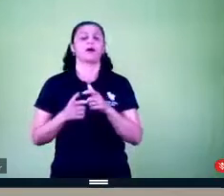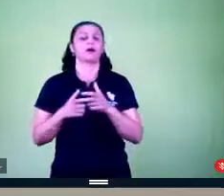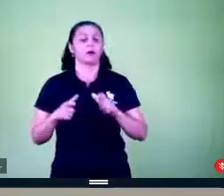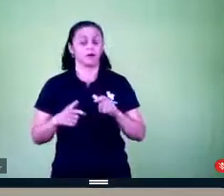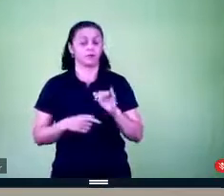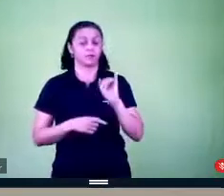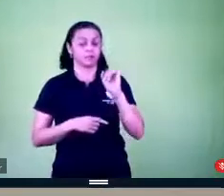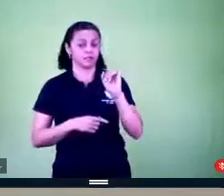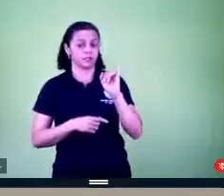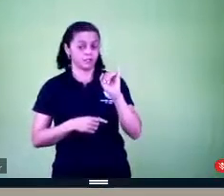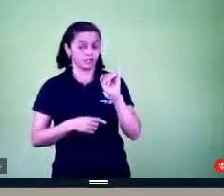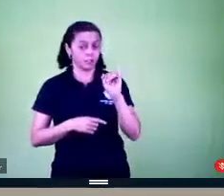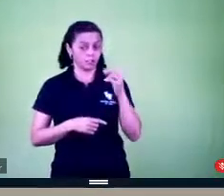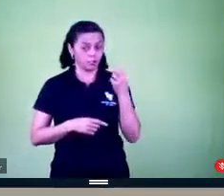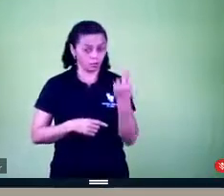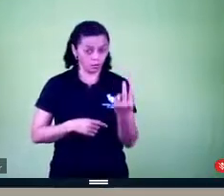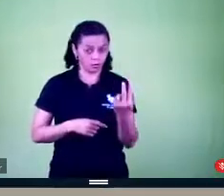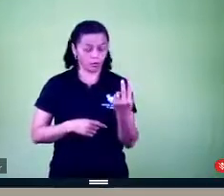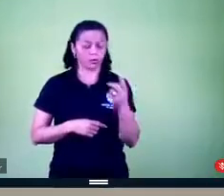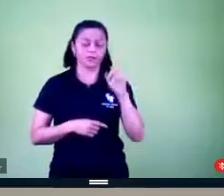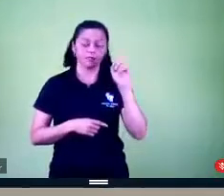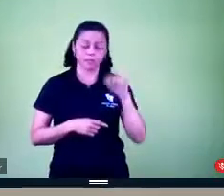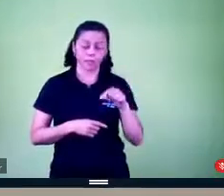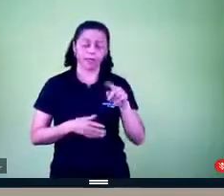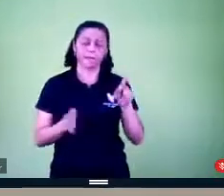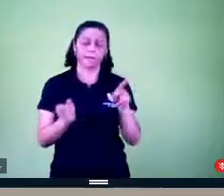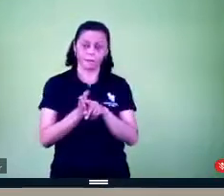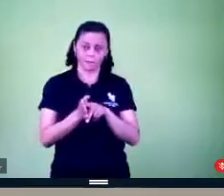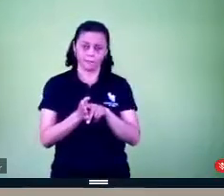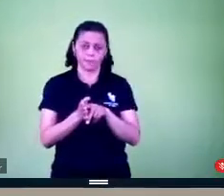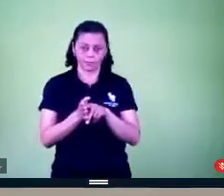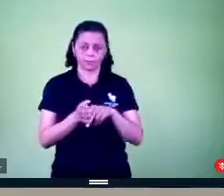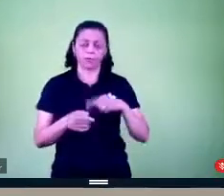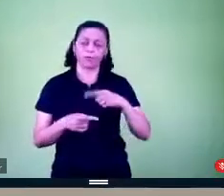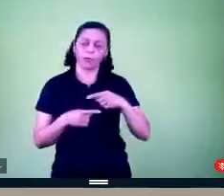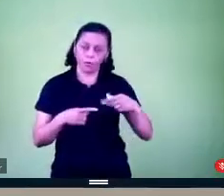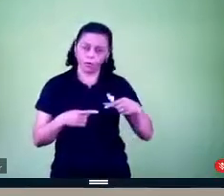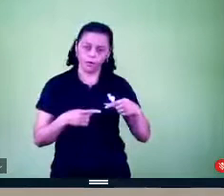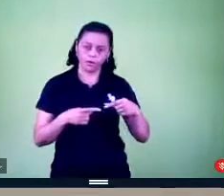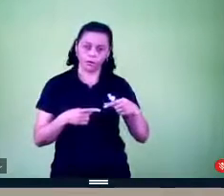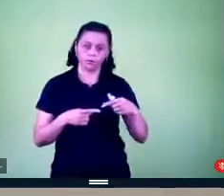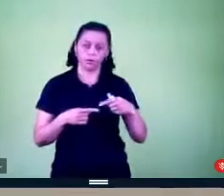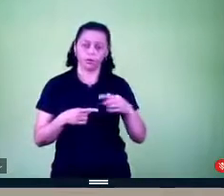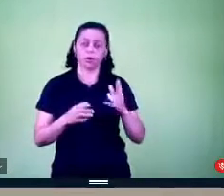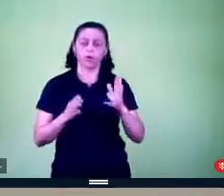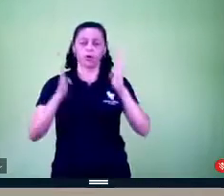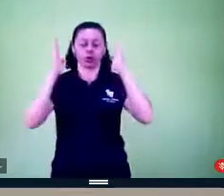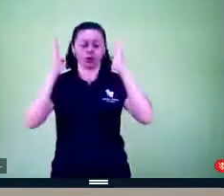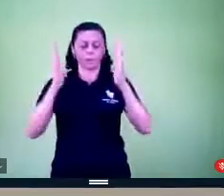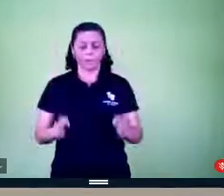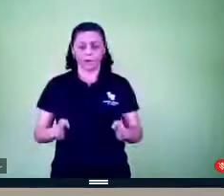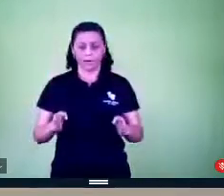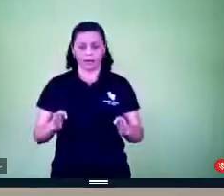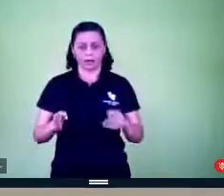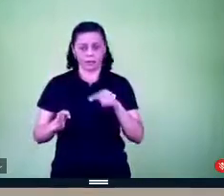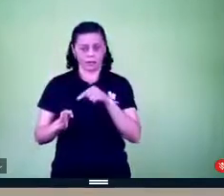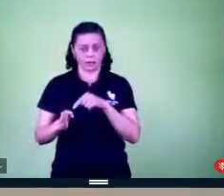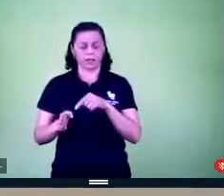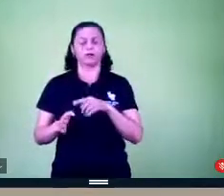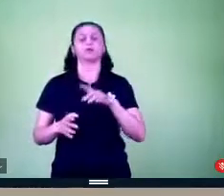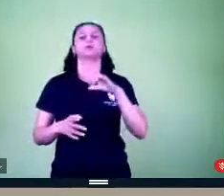elemento resistivo do outro braço em paralelo. Portanto, o I2 é o resistor contrário,